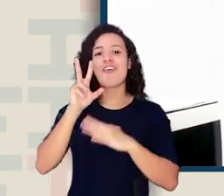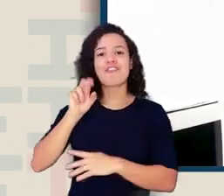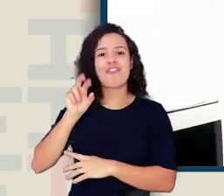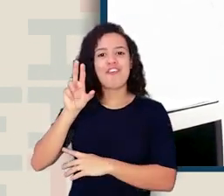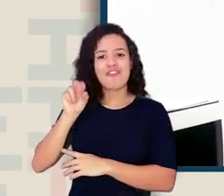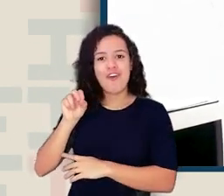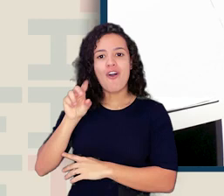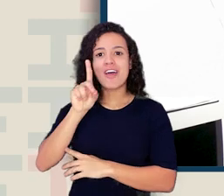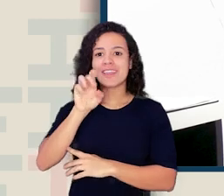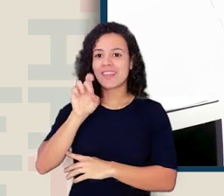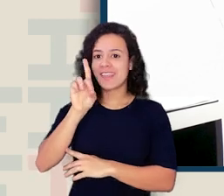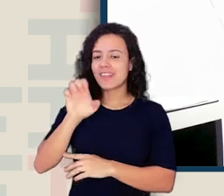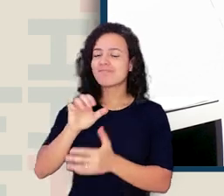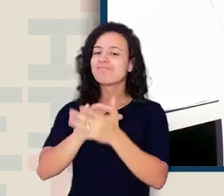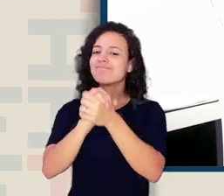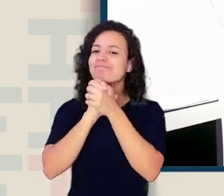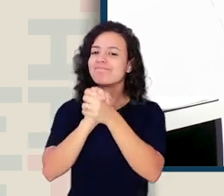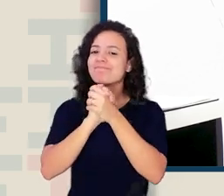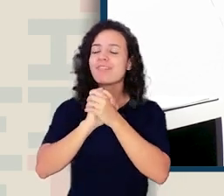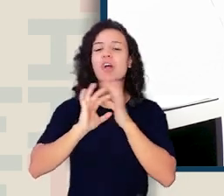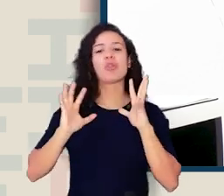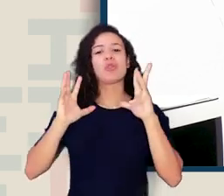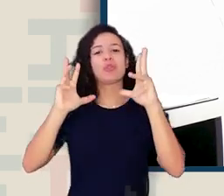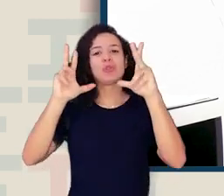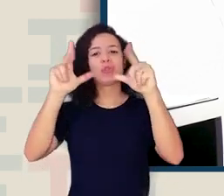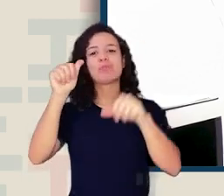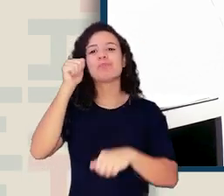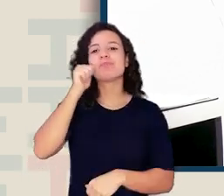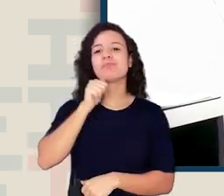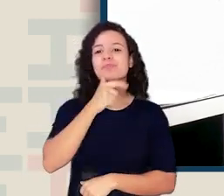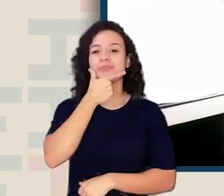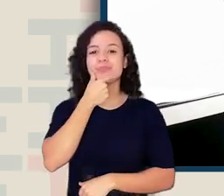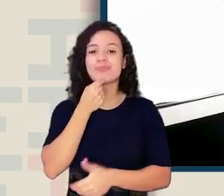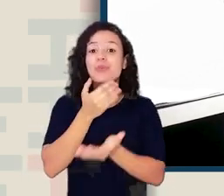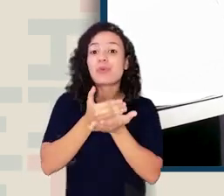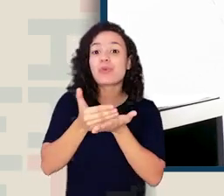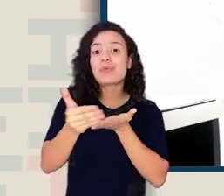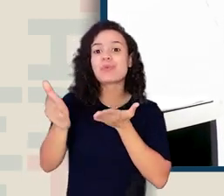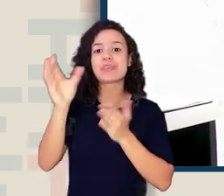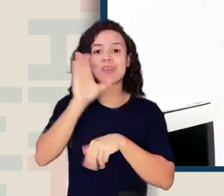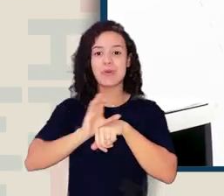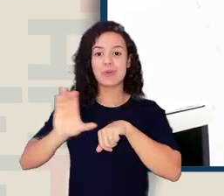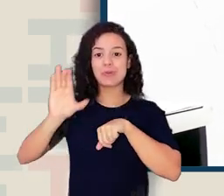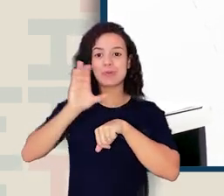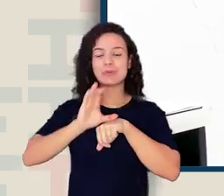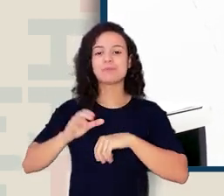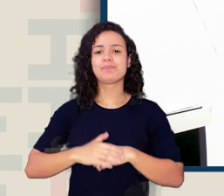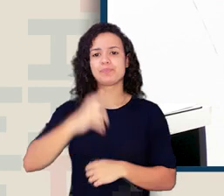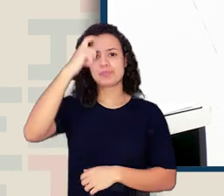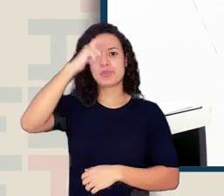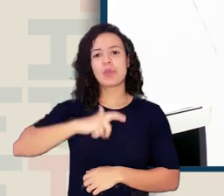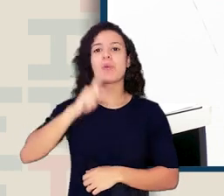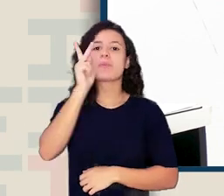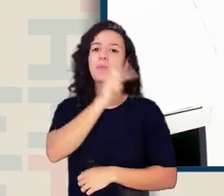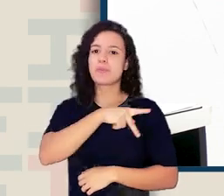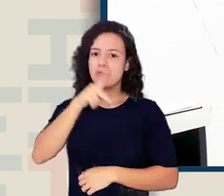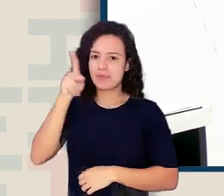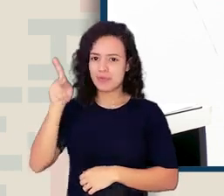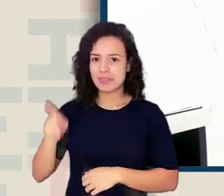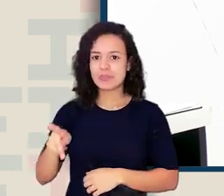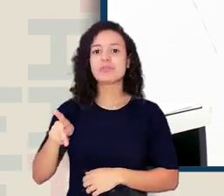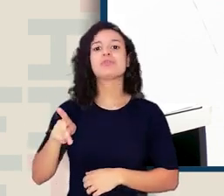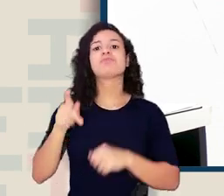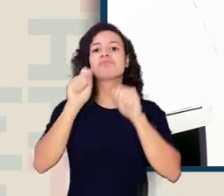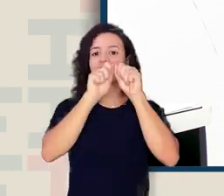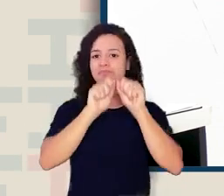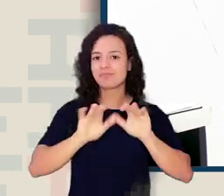Casa de Vovó Dedé. Saudações a todos e a todas e vamos iniciar o nosso curso. Sou professora